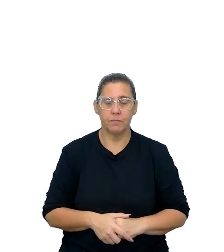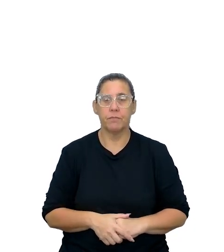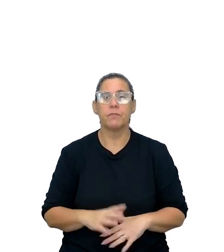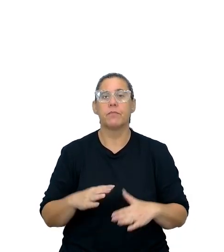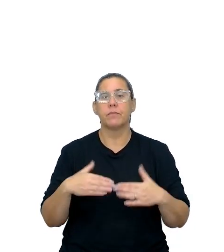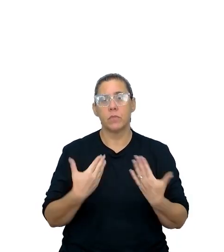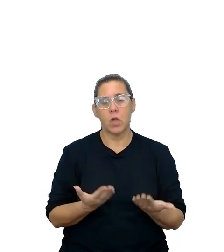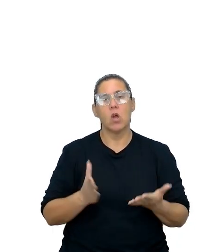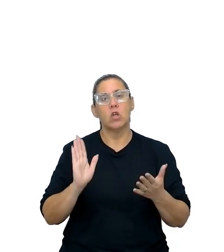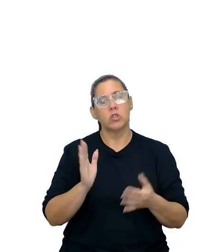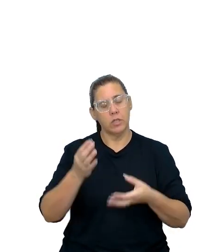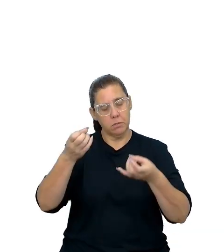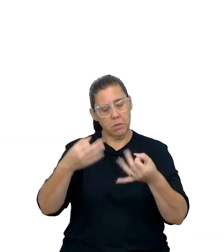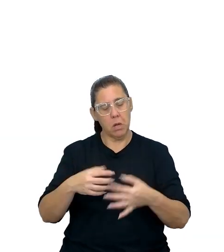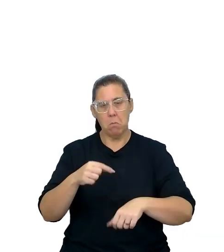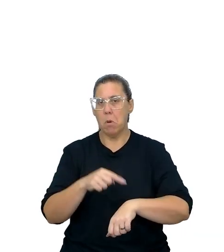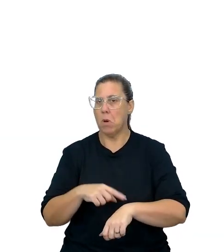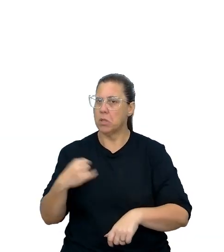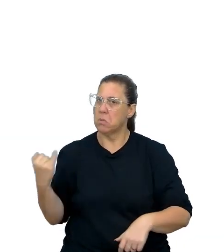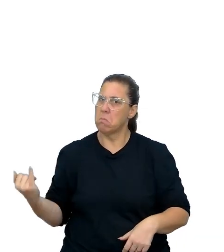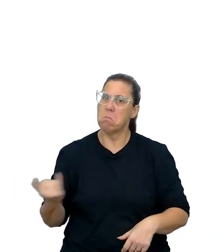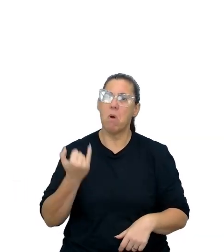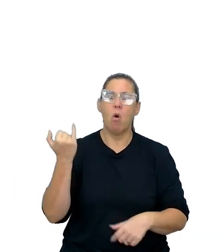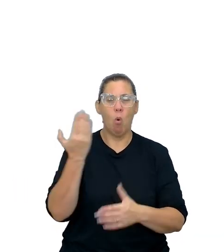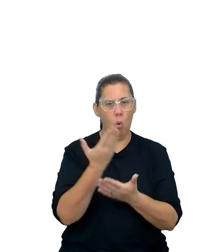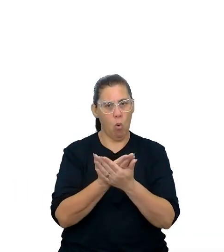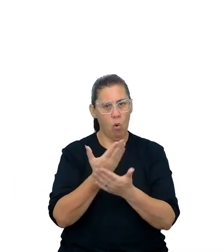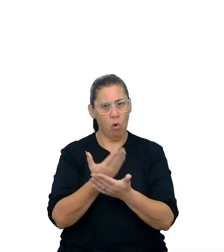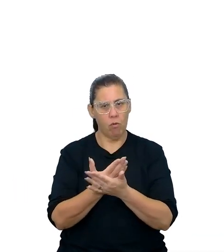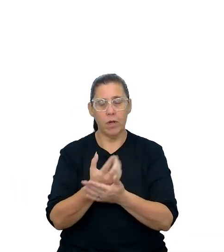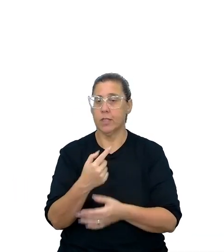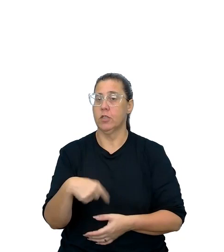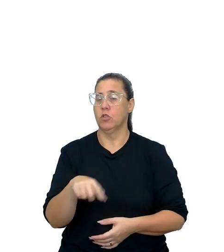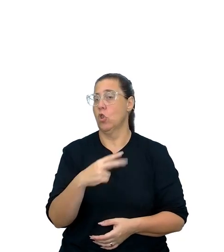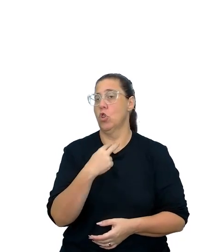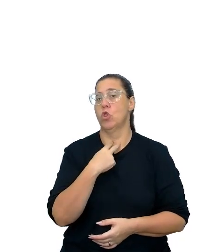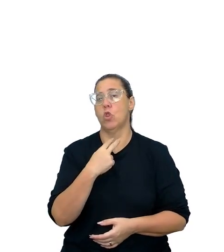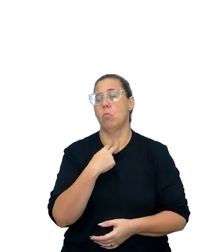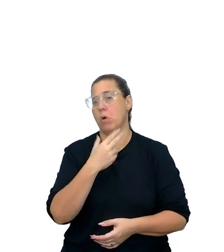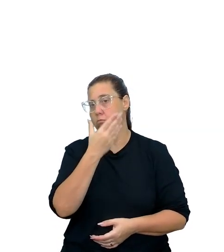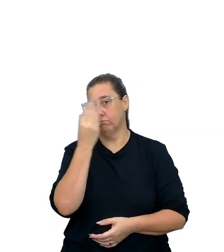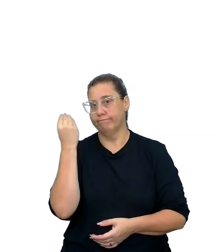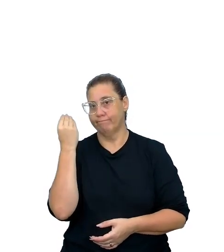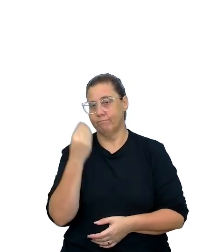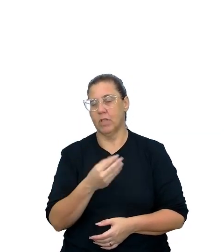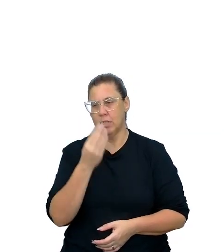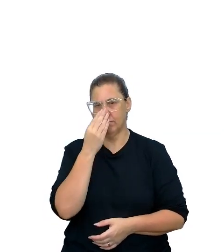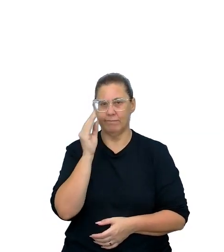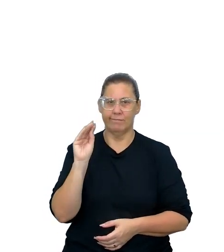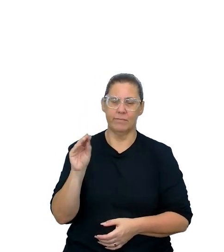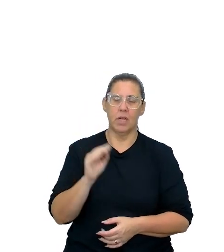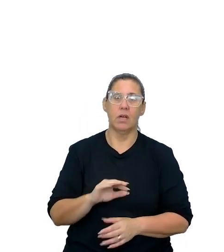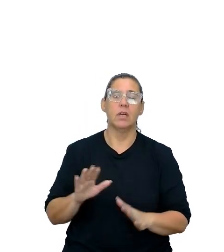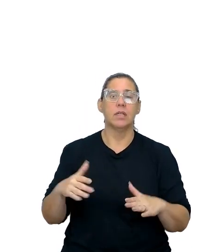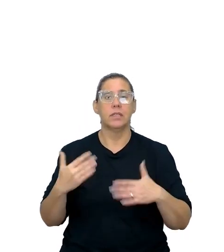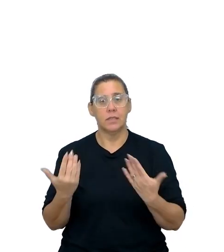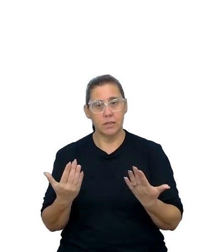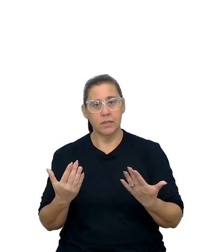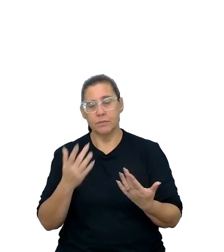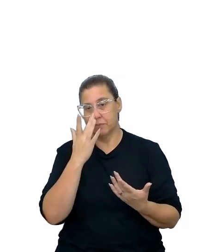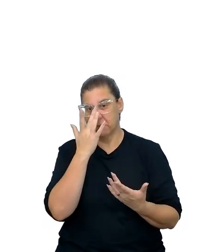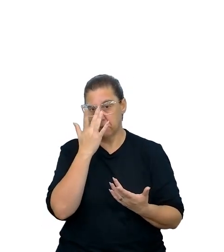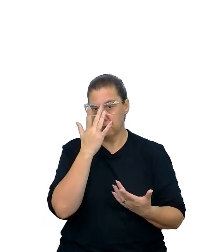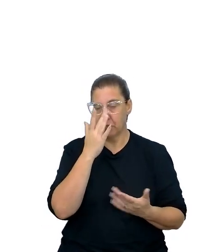Então, como eu já disse, é um momento riquíssimo da aula que a gente não pode deixar de lado. Então, é muito provável que